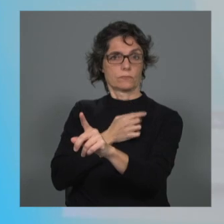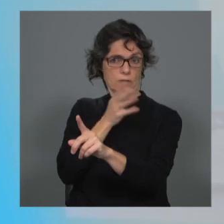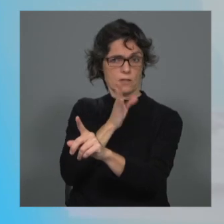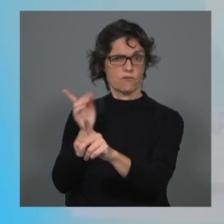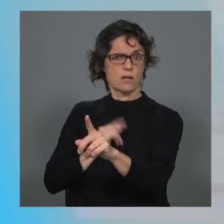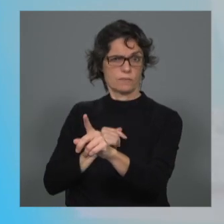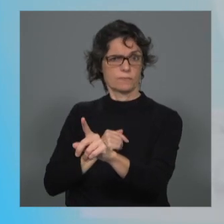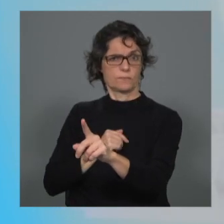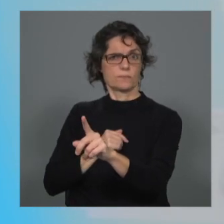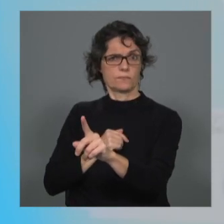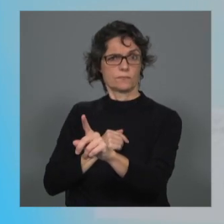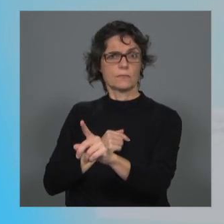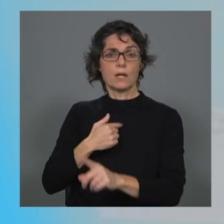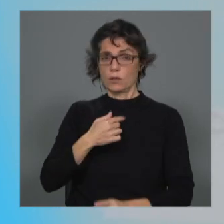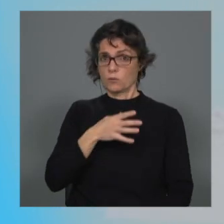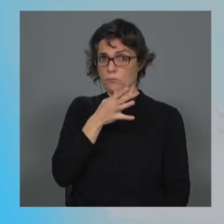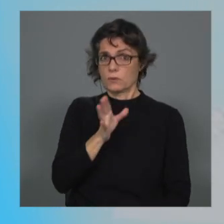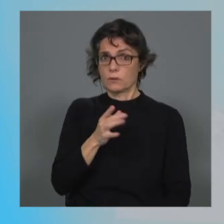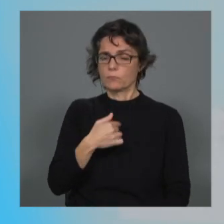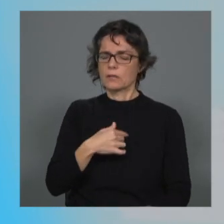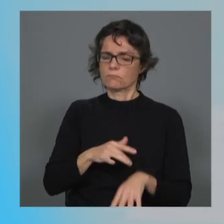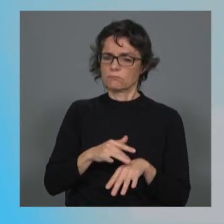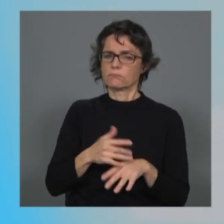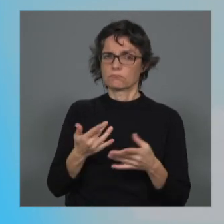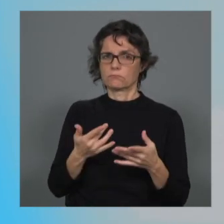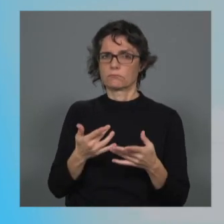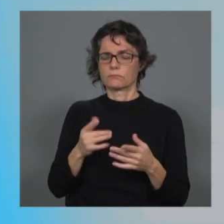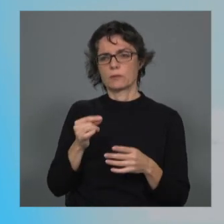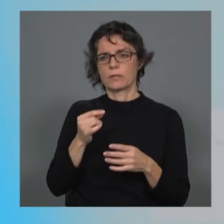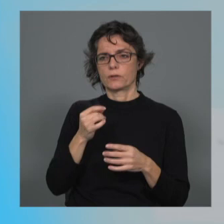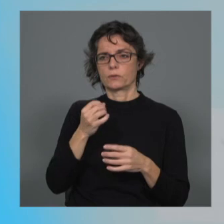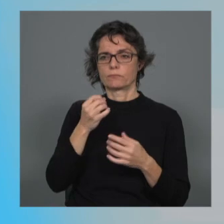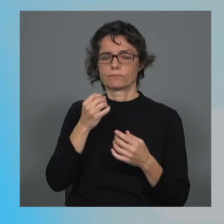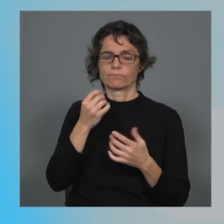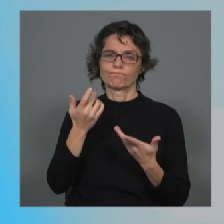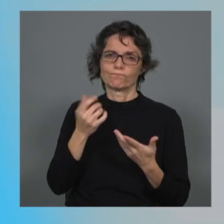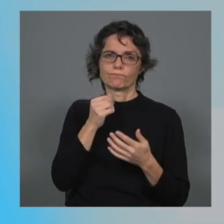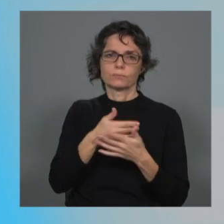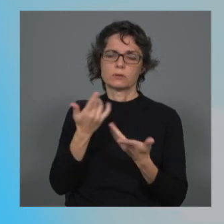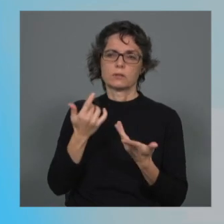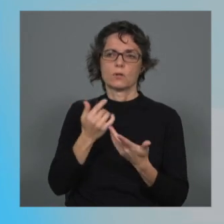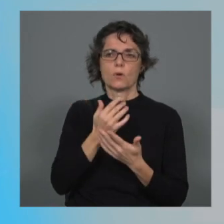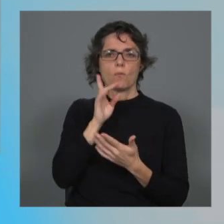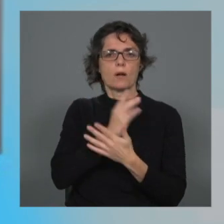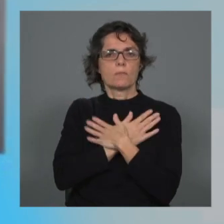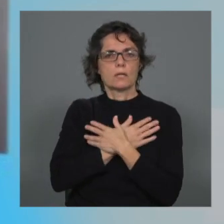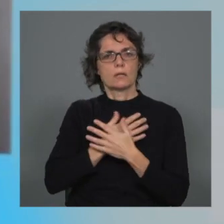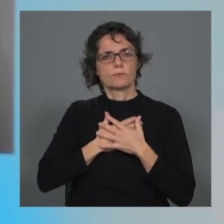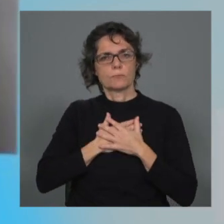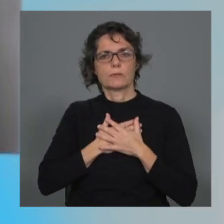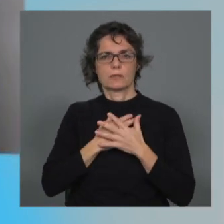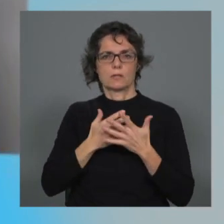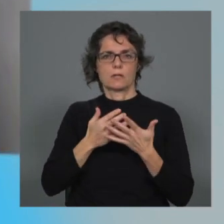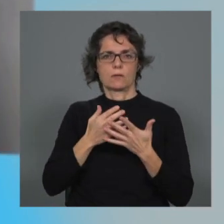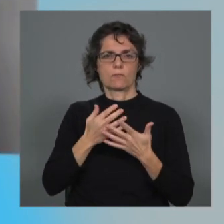Eu permito-me hoje, porque estou muito tocado por isso, a morte de uma grande amiga, uma cristã e um militante que era Leonor Xavier, e